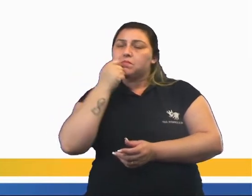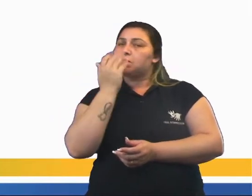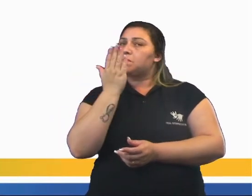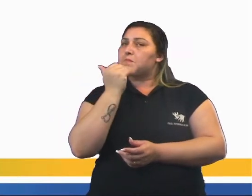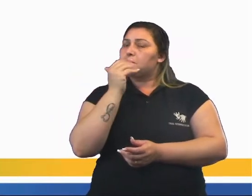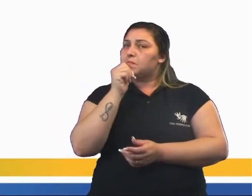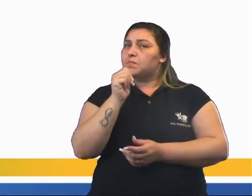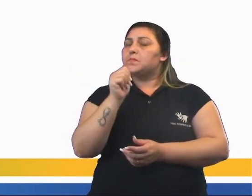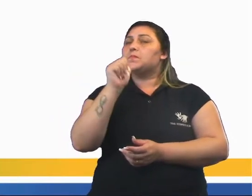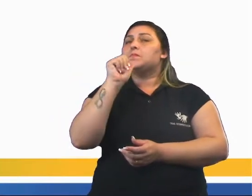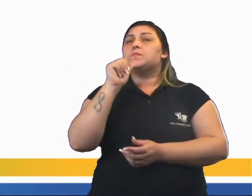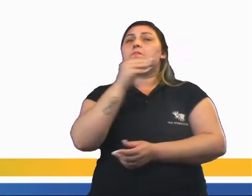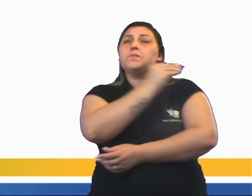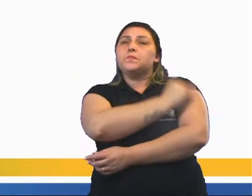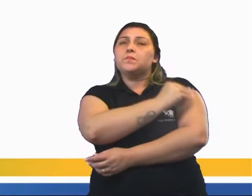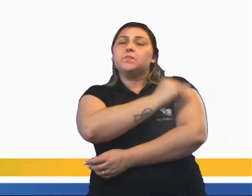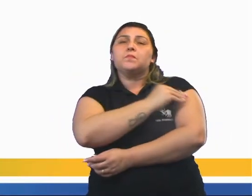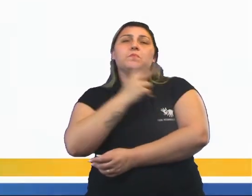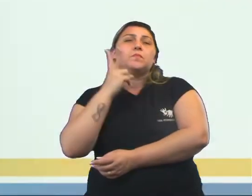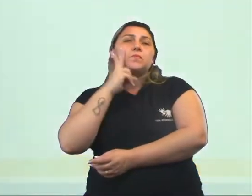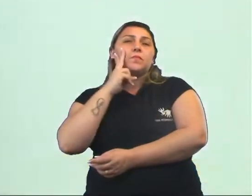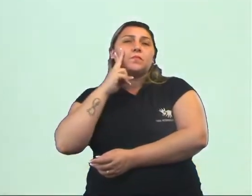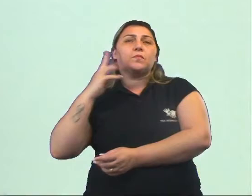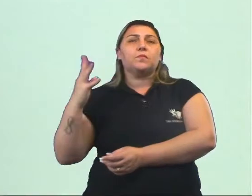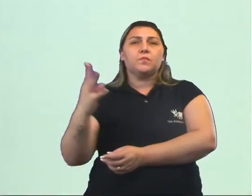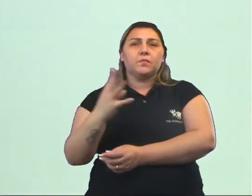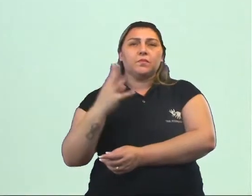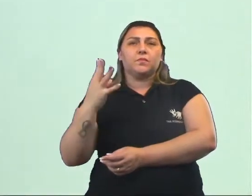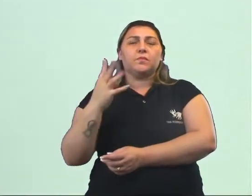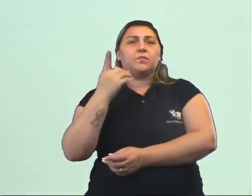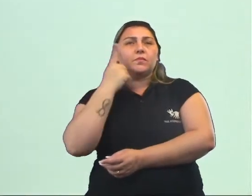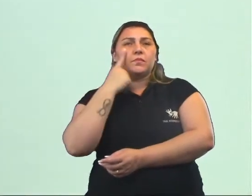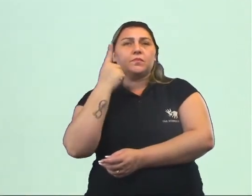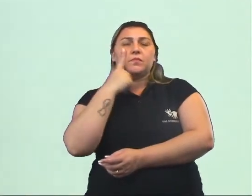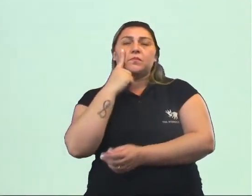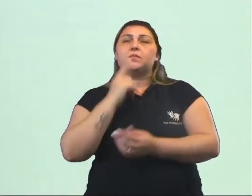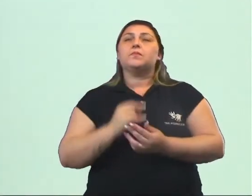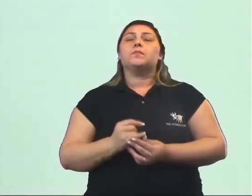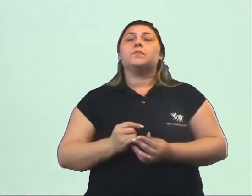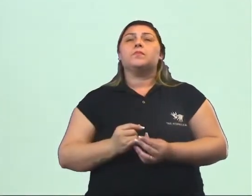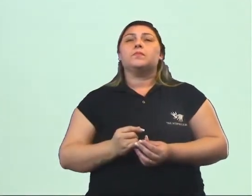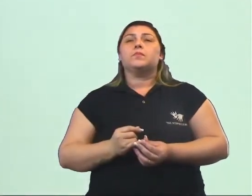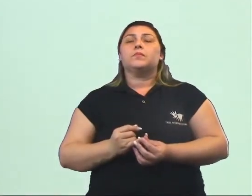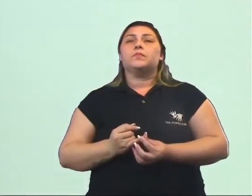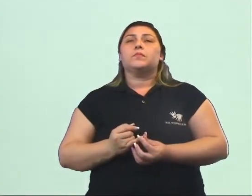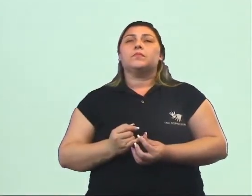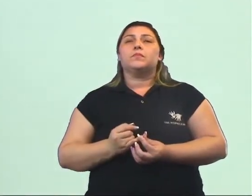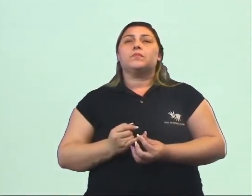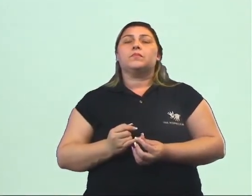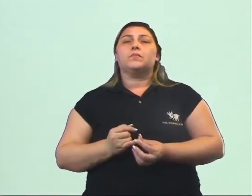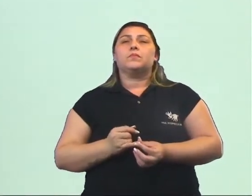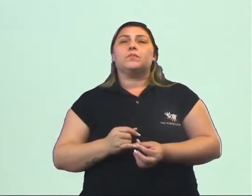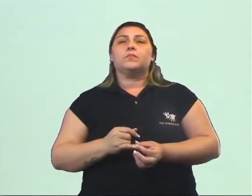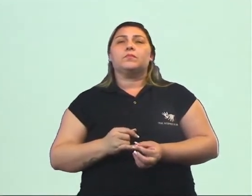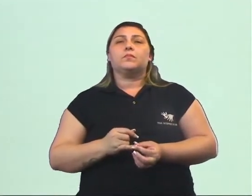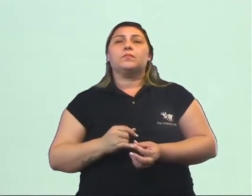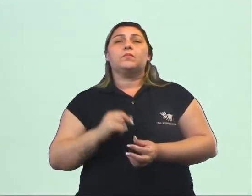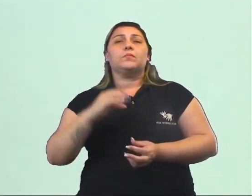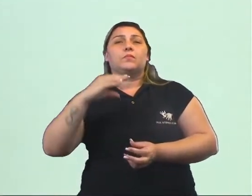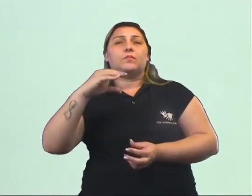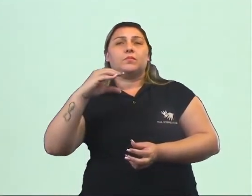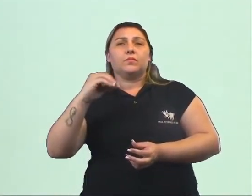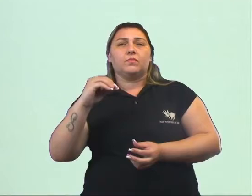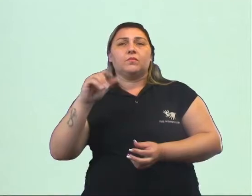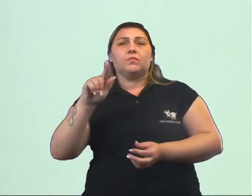bebidas alcoólicas, como o vinho e a cerveja. Olha só, turminha, quando eu falei aqui, por exemplo, desse